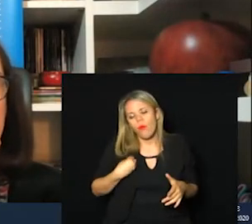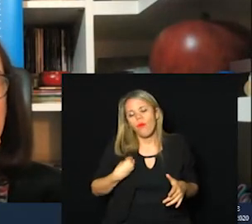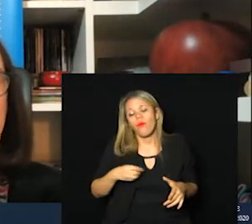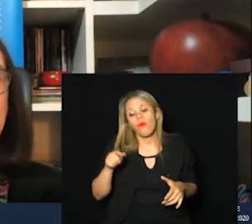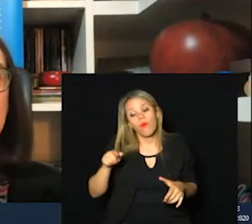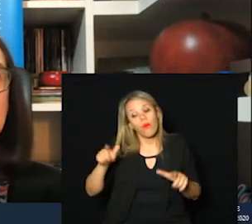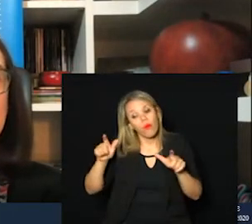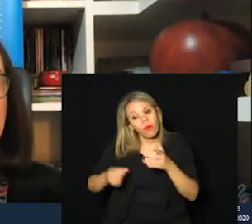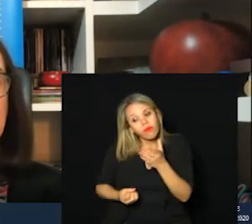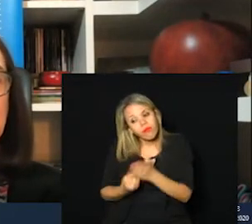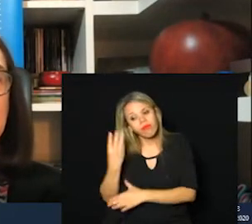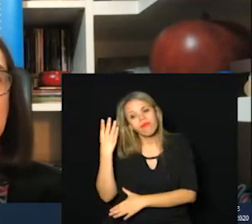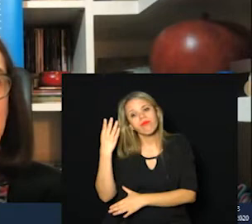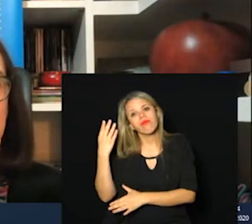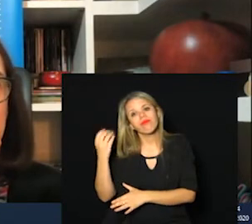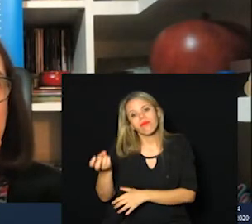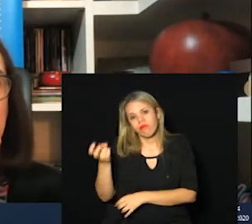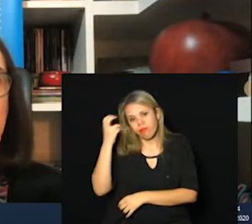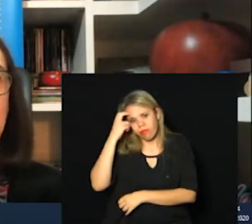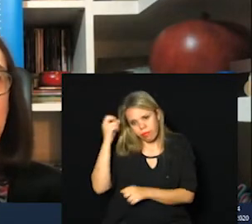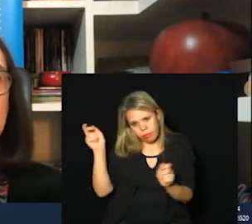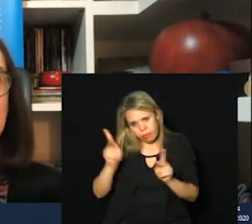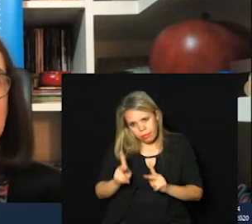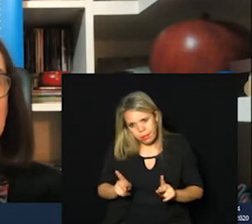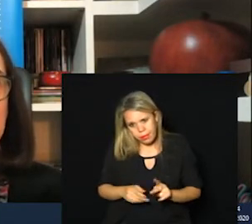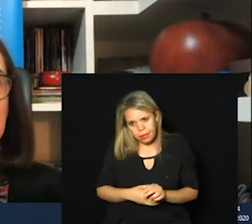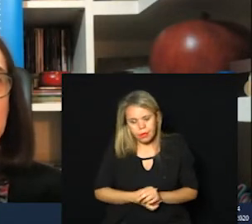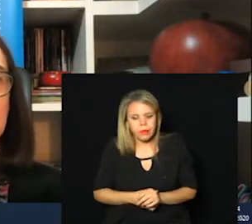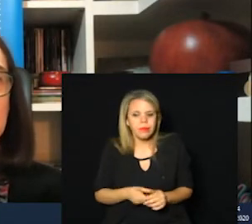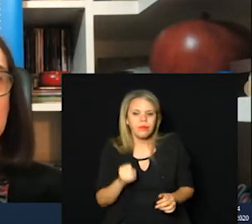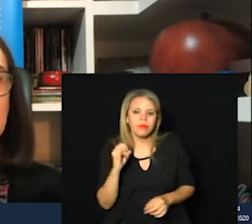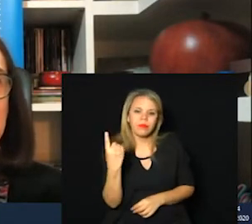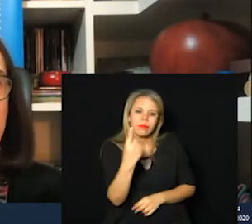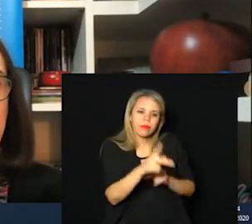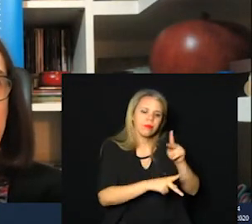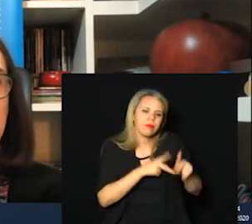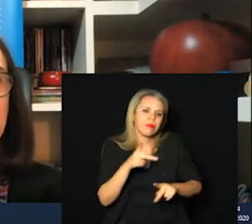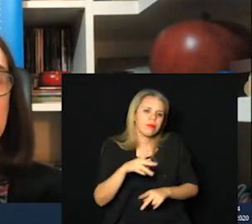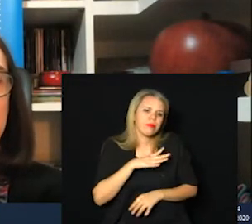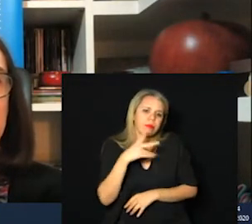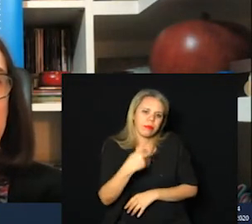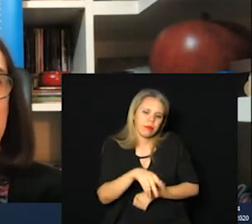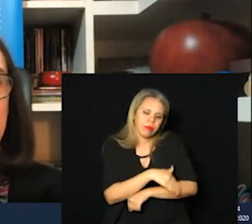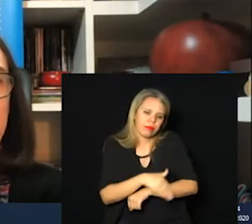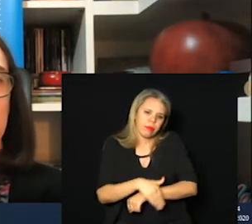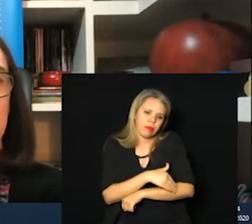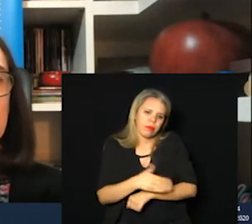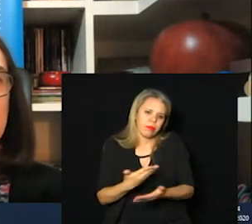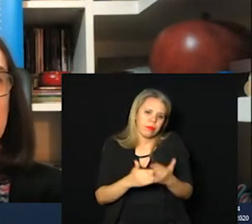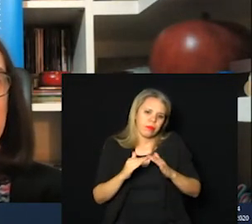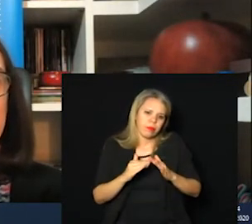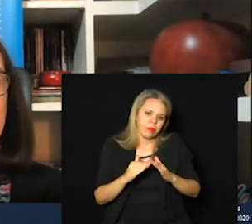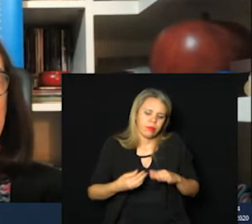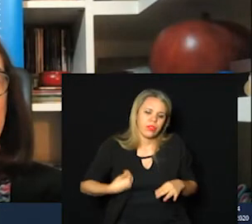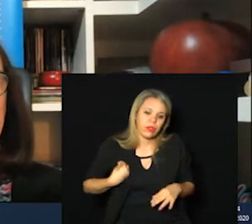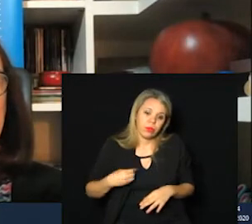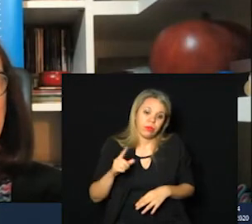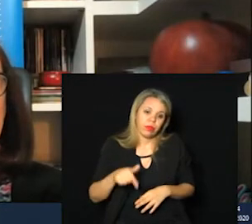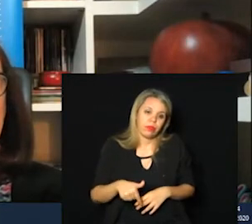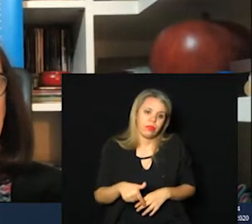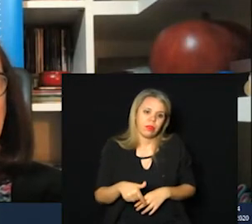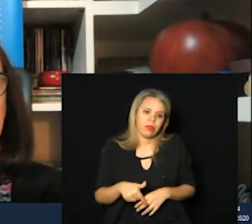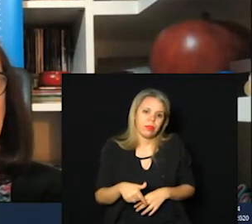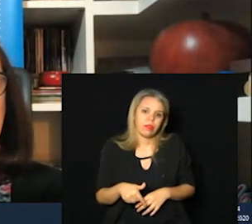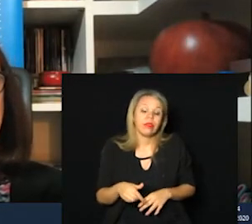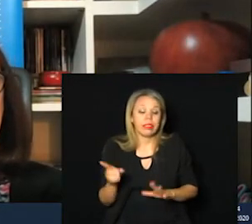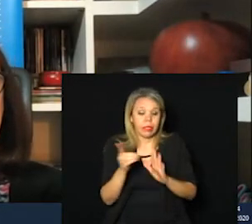que nasce a cultura de paz. Se cada um na sua cidade, na sua rua, na sua escola viver isso. Os decretos e